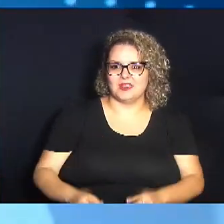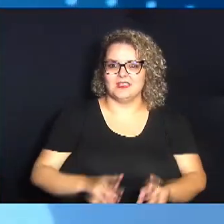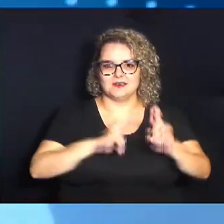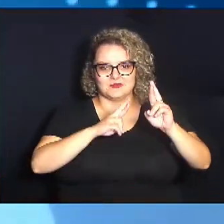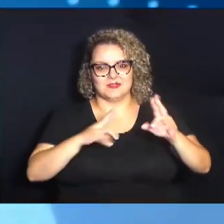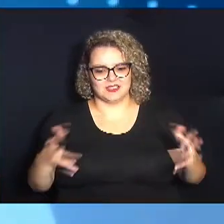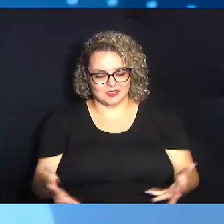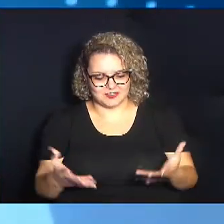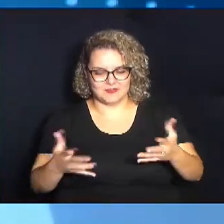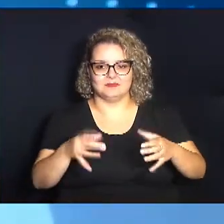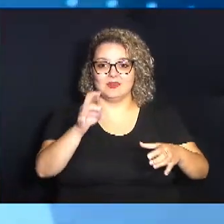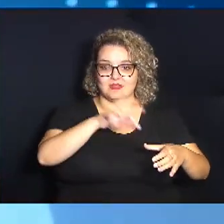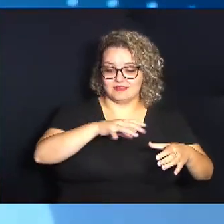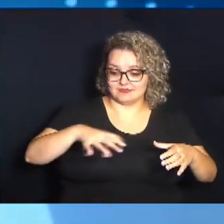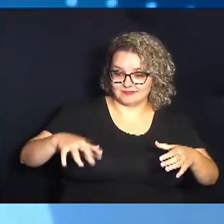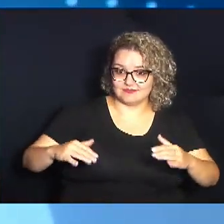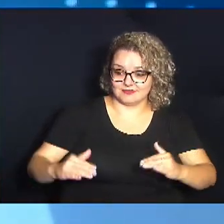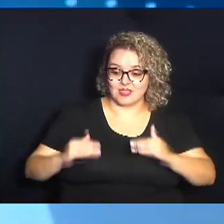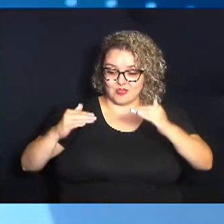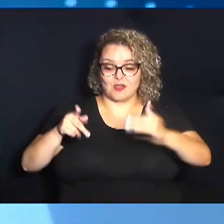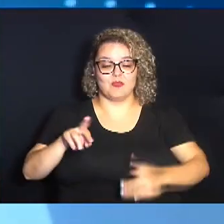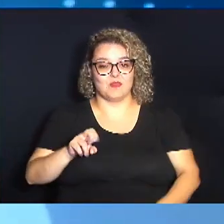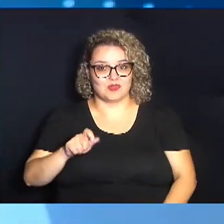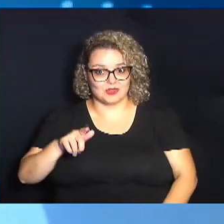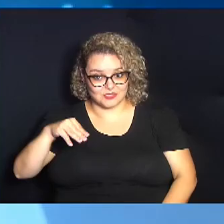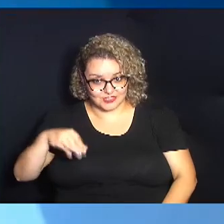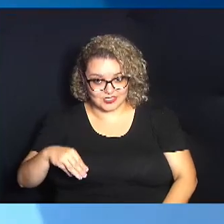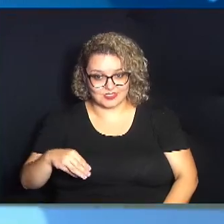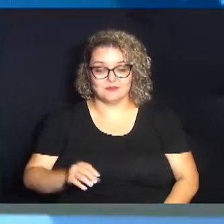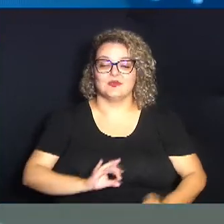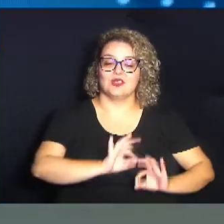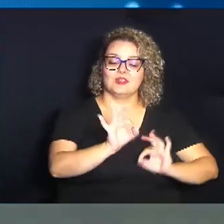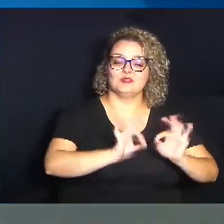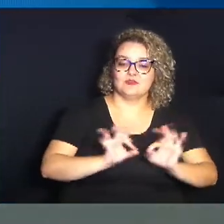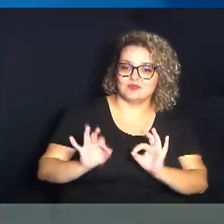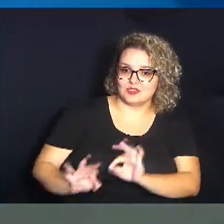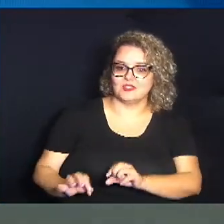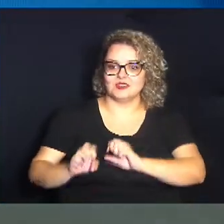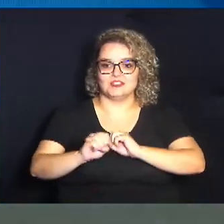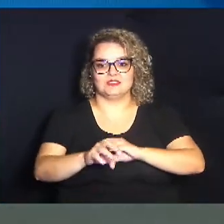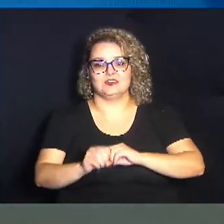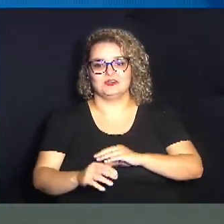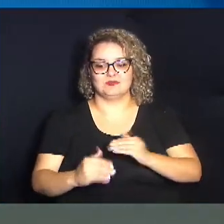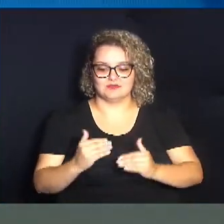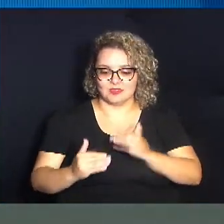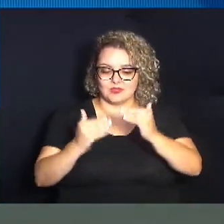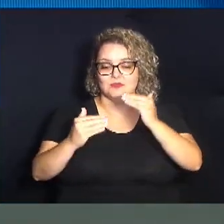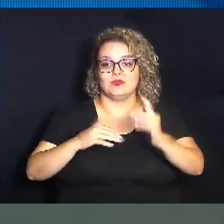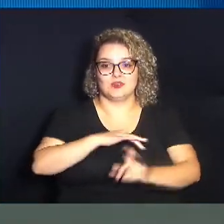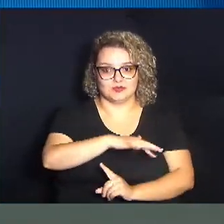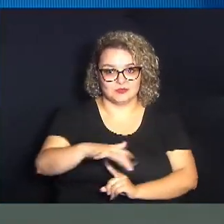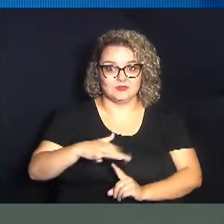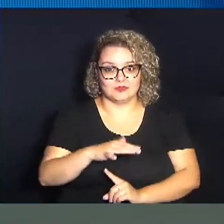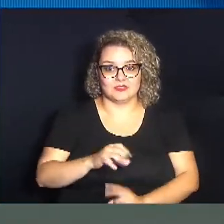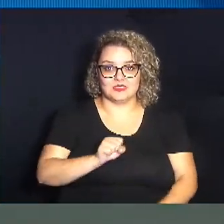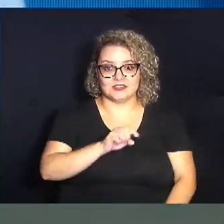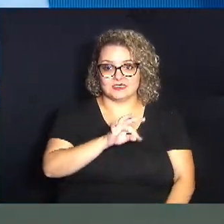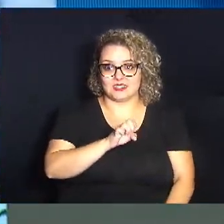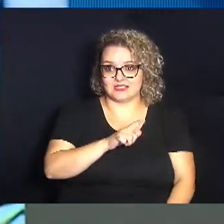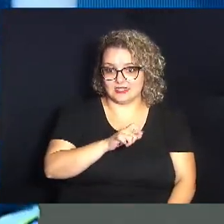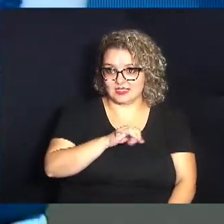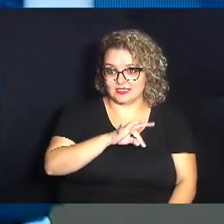em horta suspensa do Progen, a respeito de um projeto de educação e recuperação ambiental no bairro Satélite